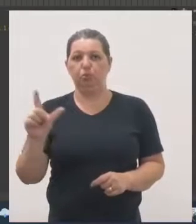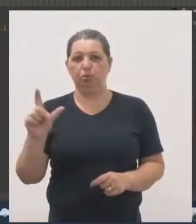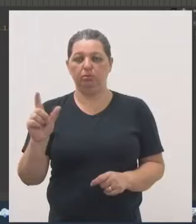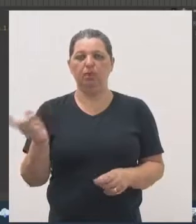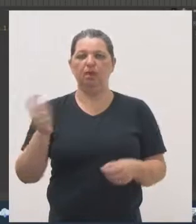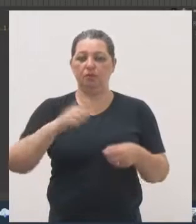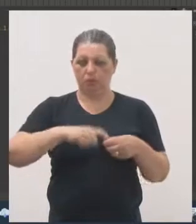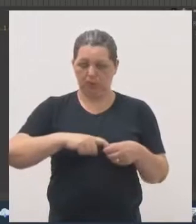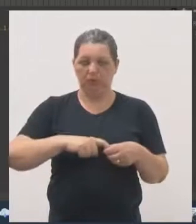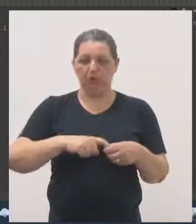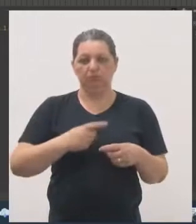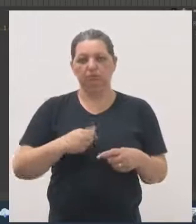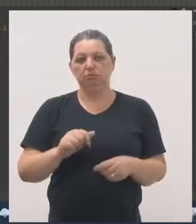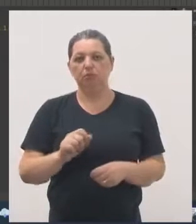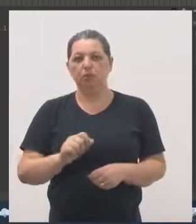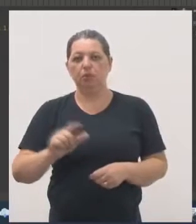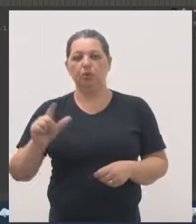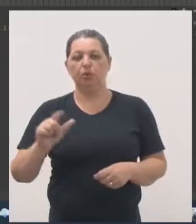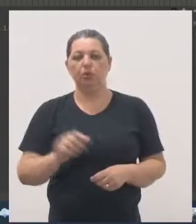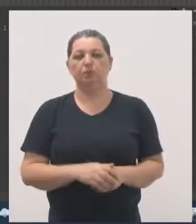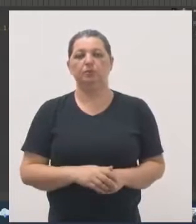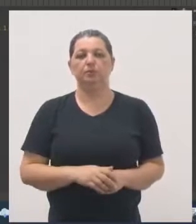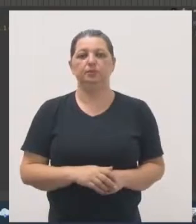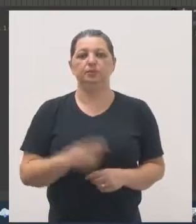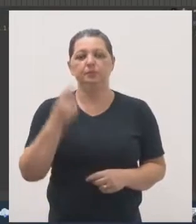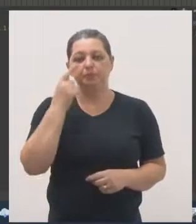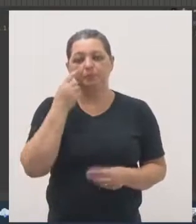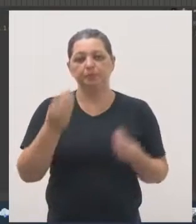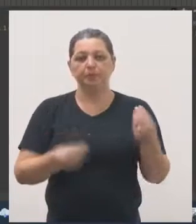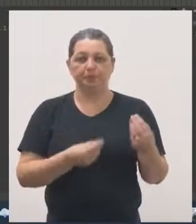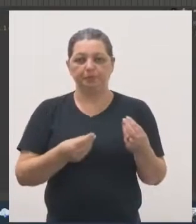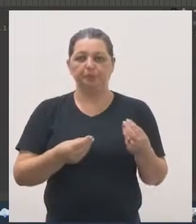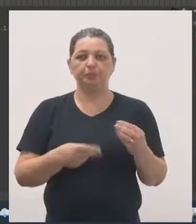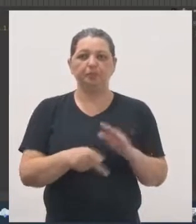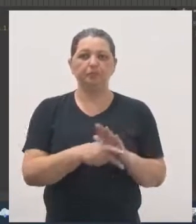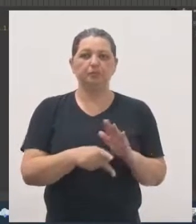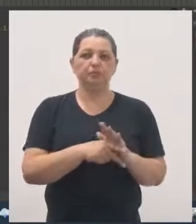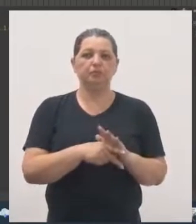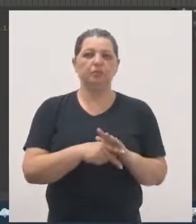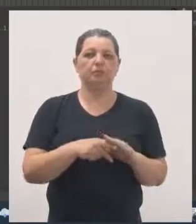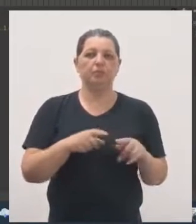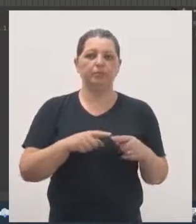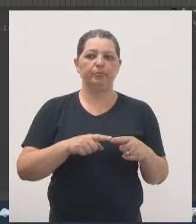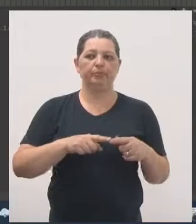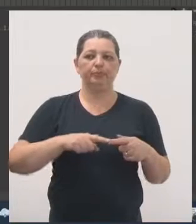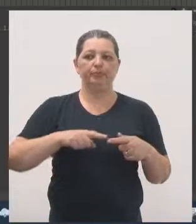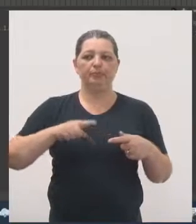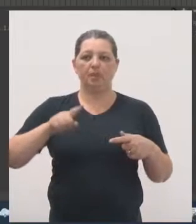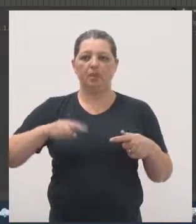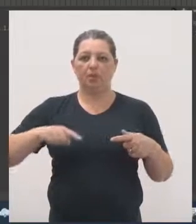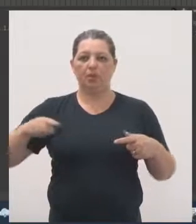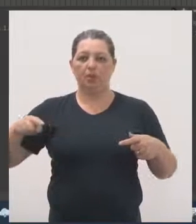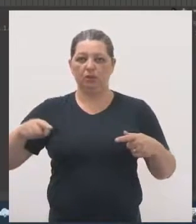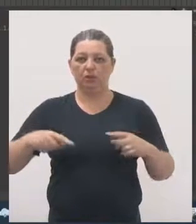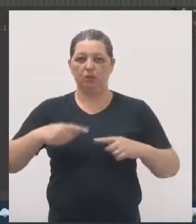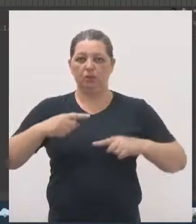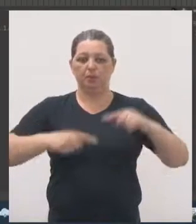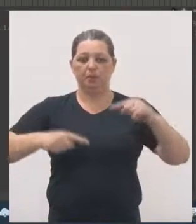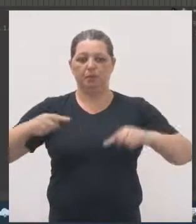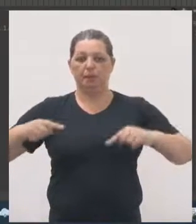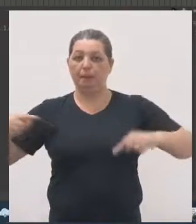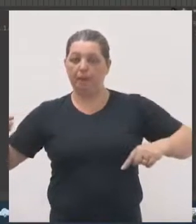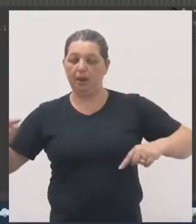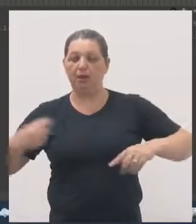FX, venho aqui, ó, Rea, EQ, equalizador, adicionar. Eu quero aumentar